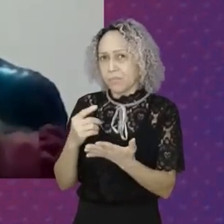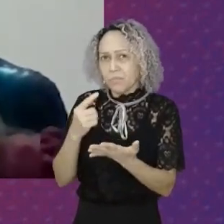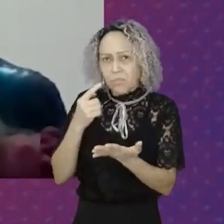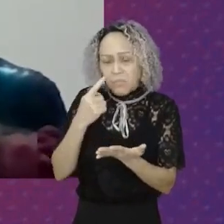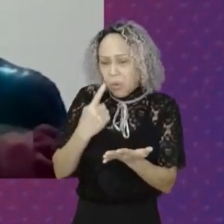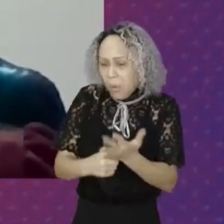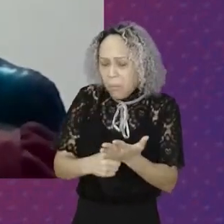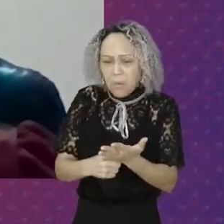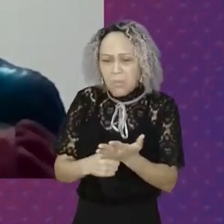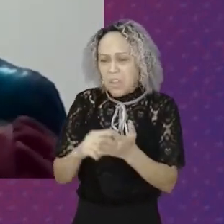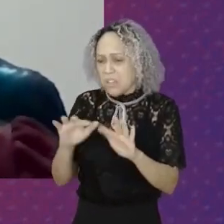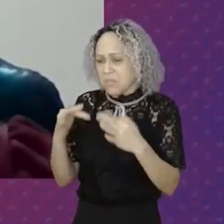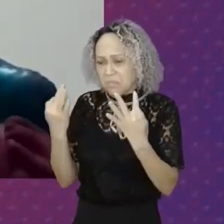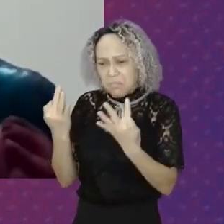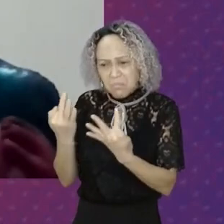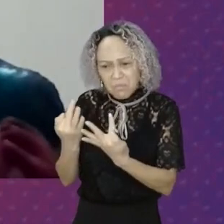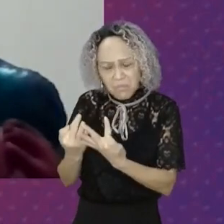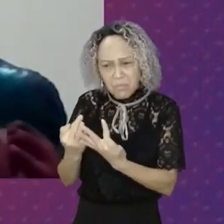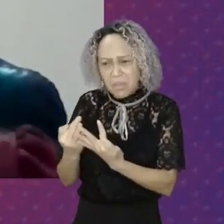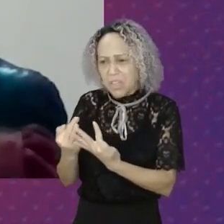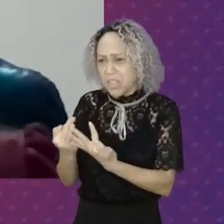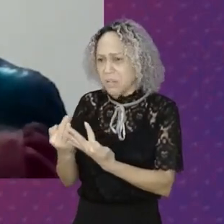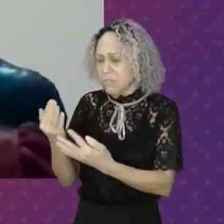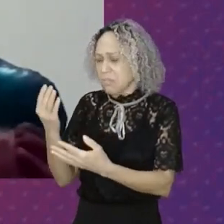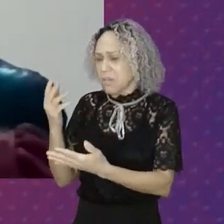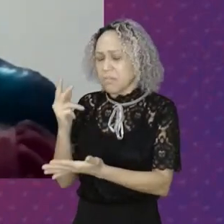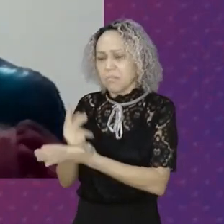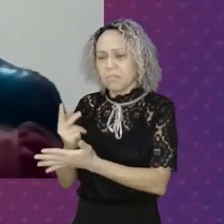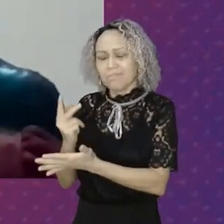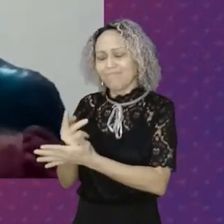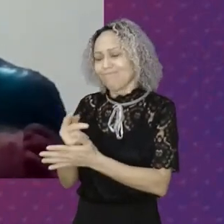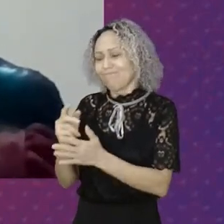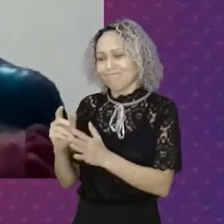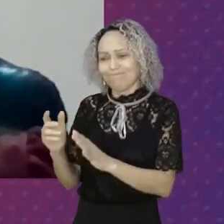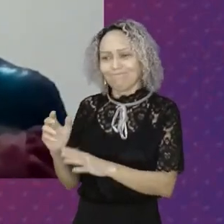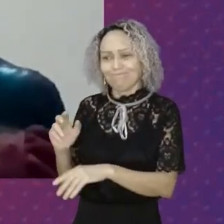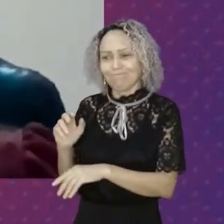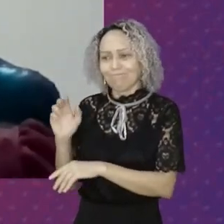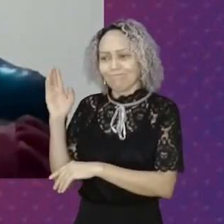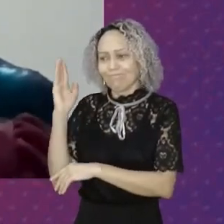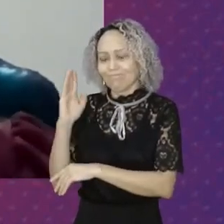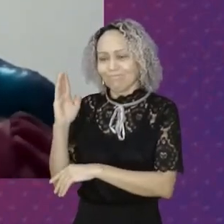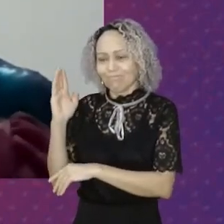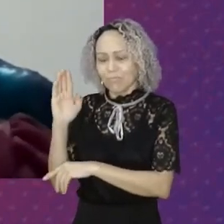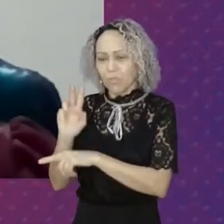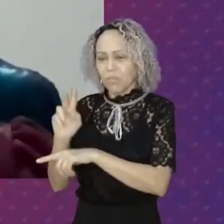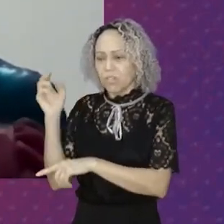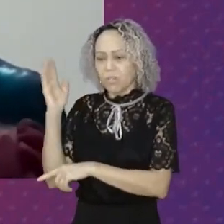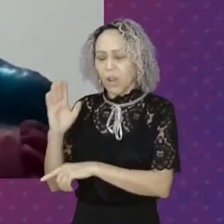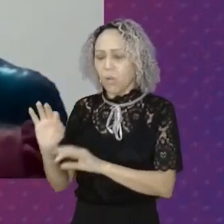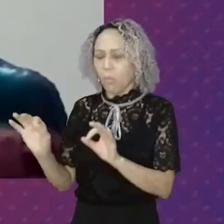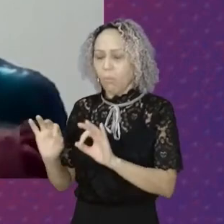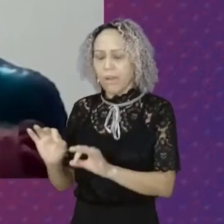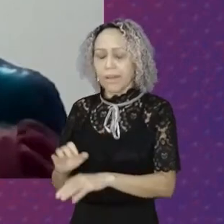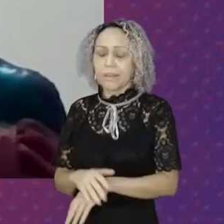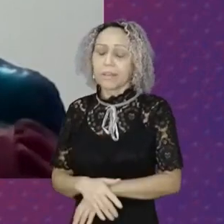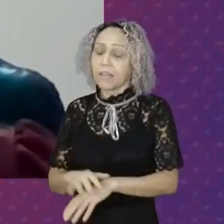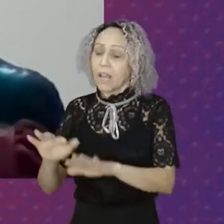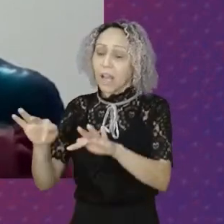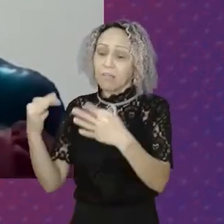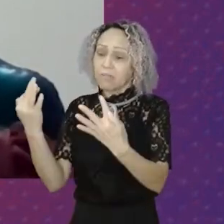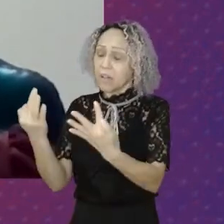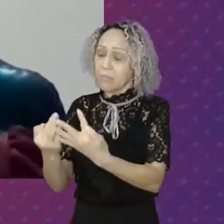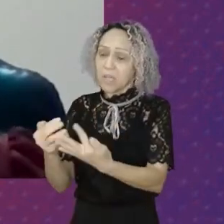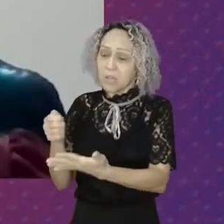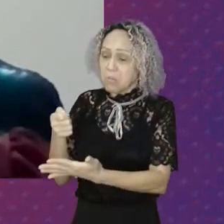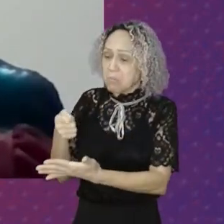condicionalidade para estar no programa. O que eu avalio que foi algo muito ruim, é porque a gente tinha